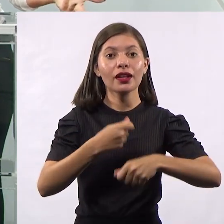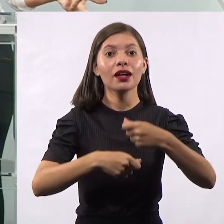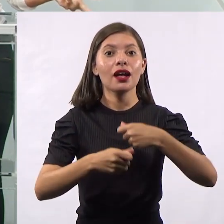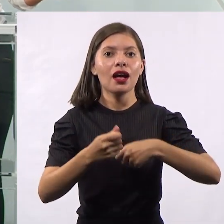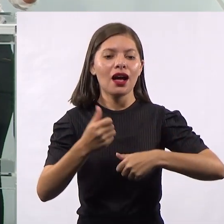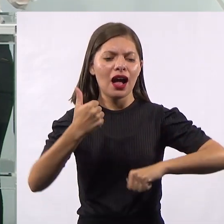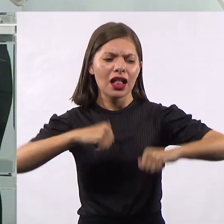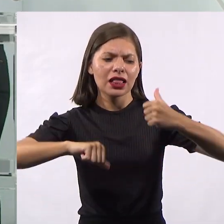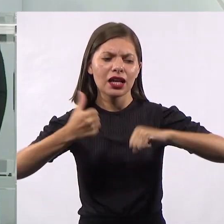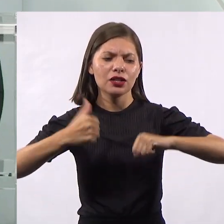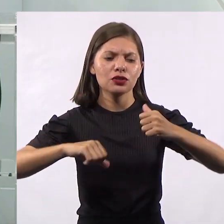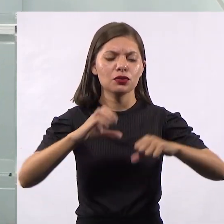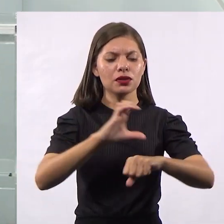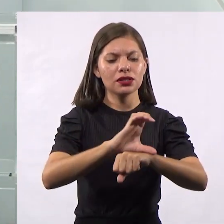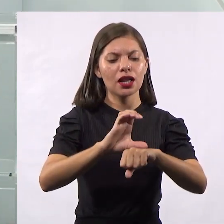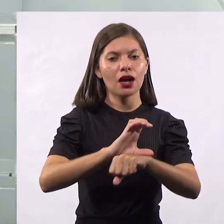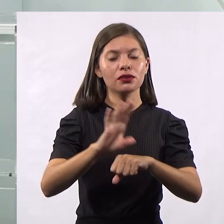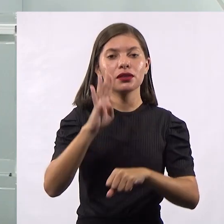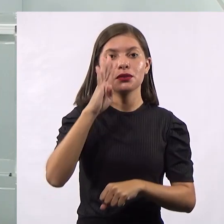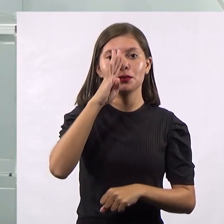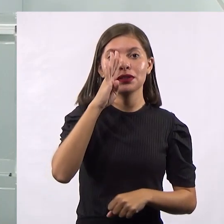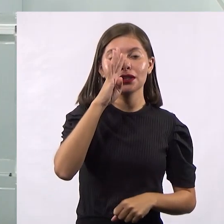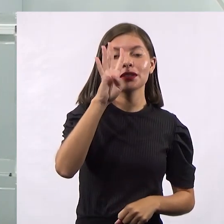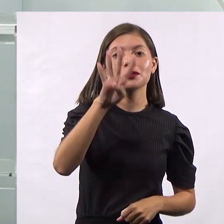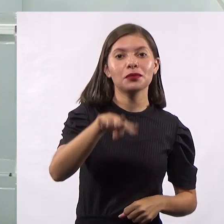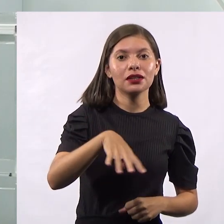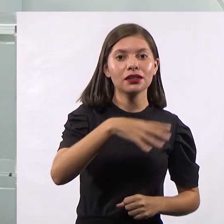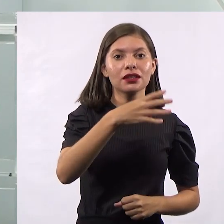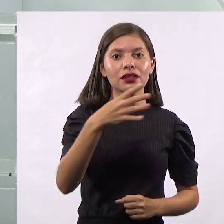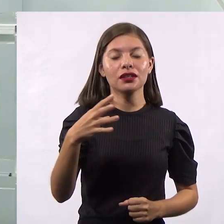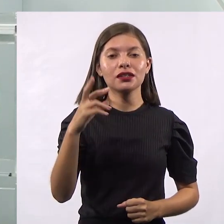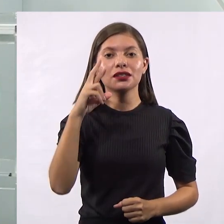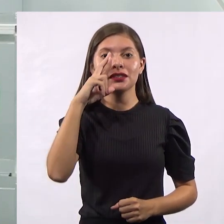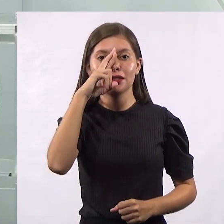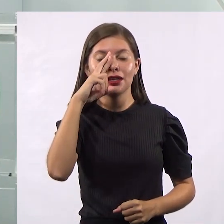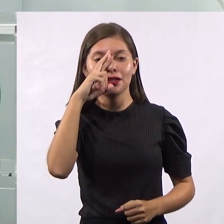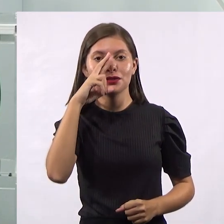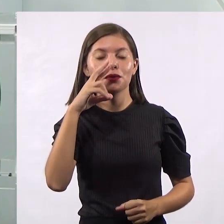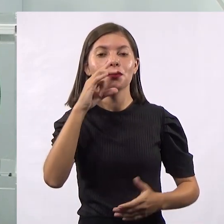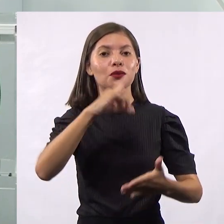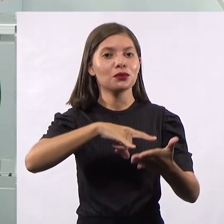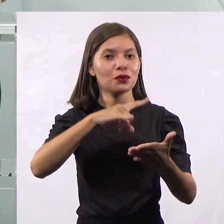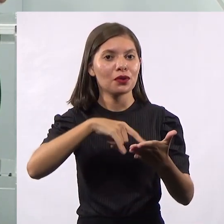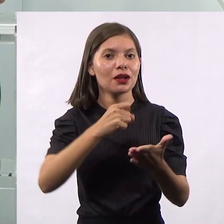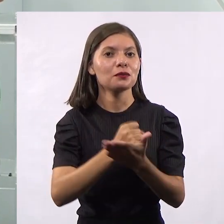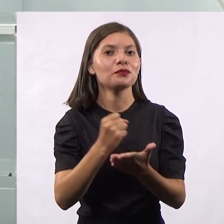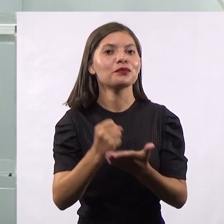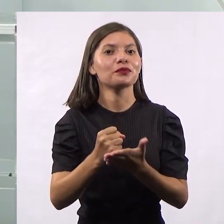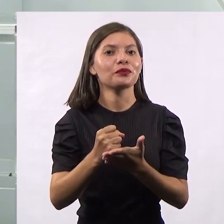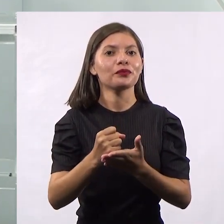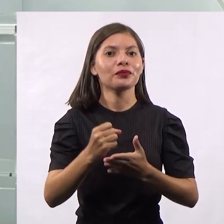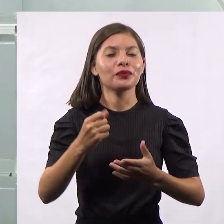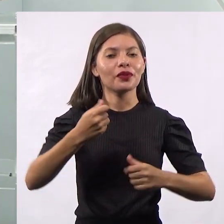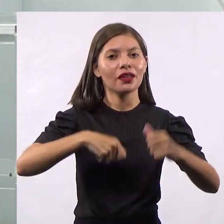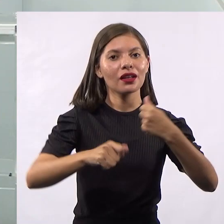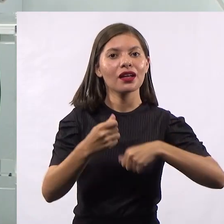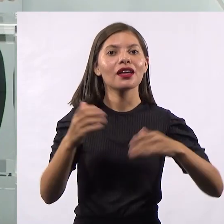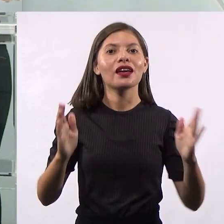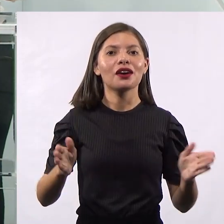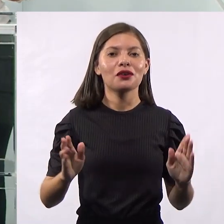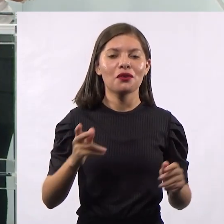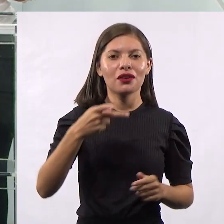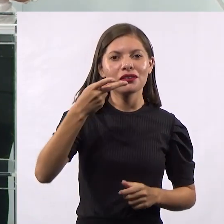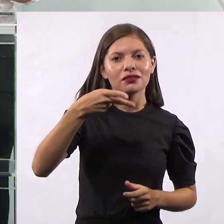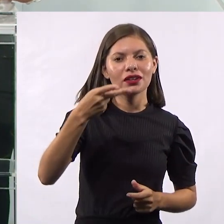cláusulas exorbitantes, viu sobre matriz de risco contratual, no contrato administrativo, e agora a gente está aqui para falar